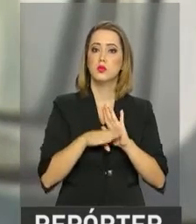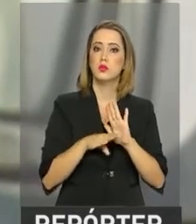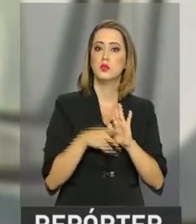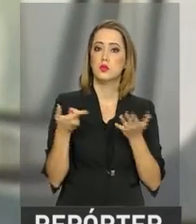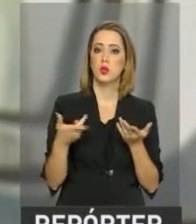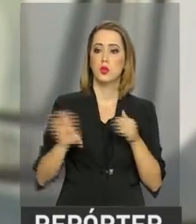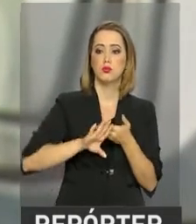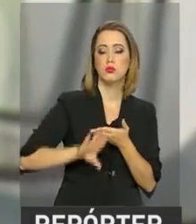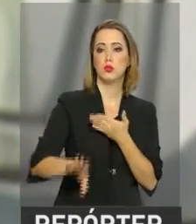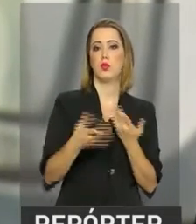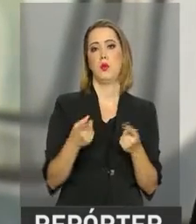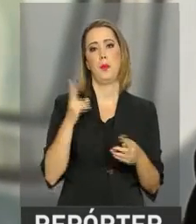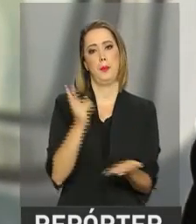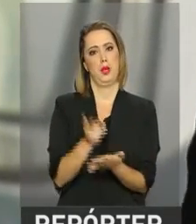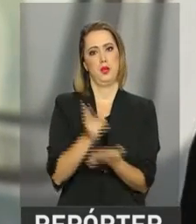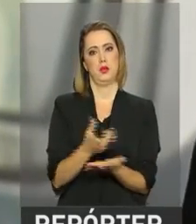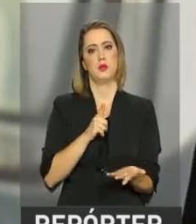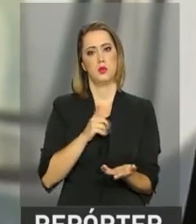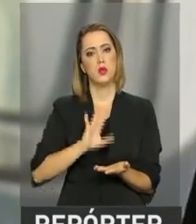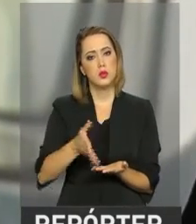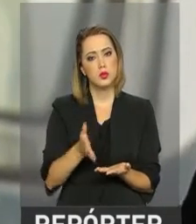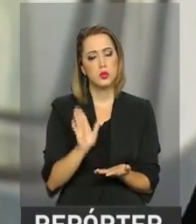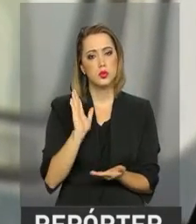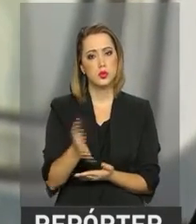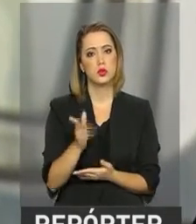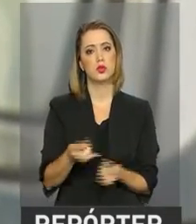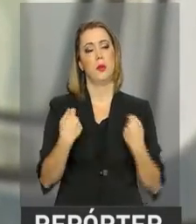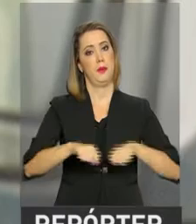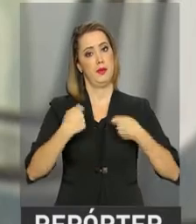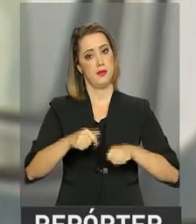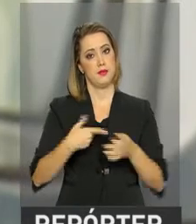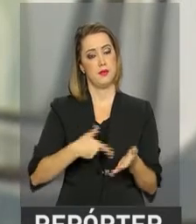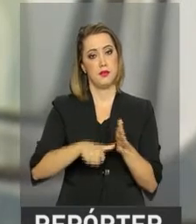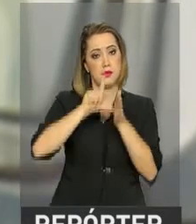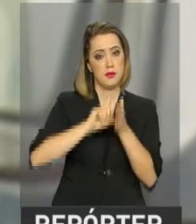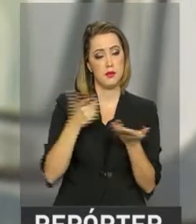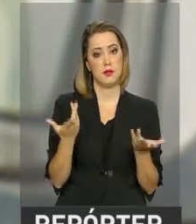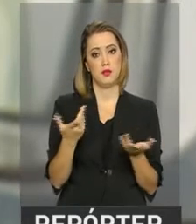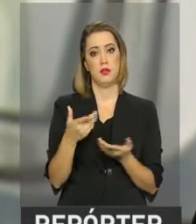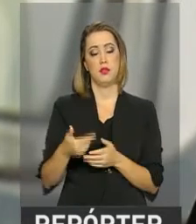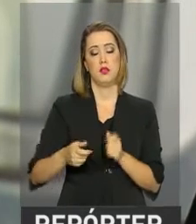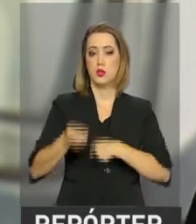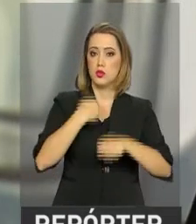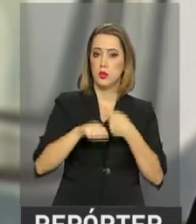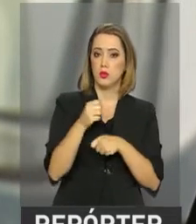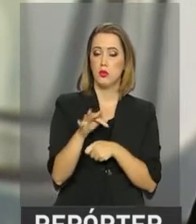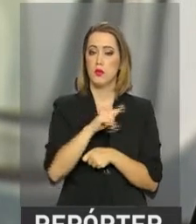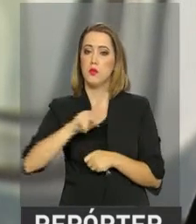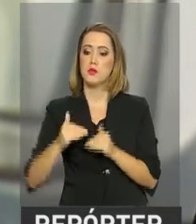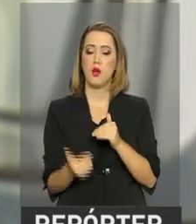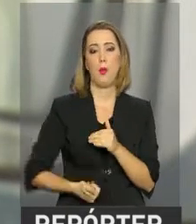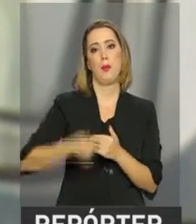retiradas embora se mantivesse a tese e o preceito da recuperação fiscal mas isso não significa